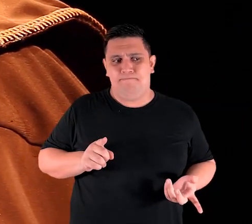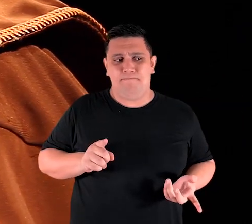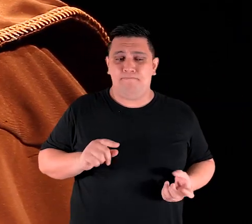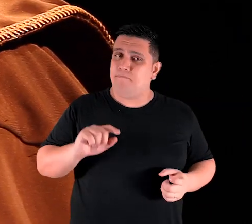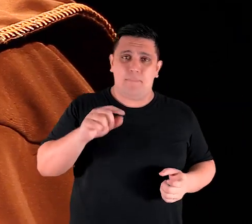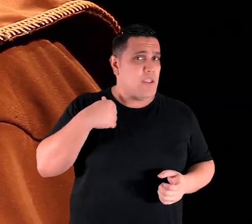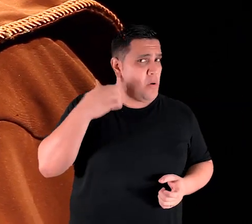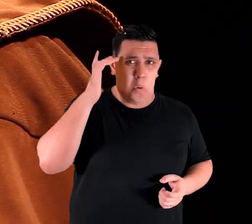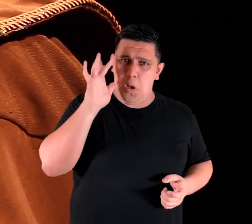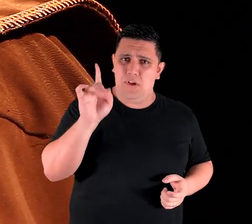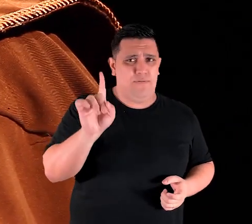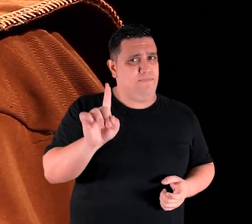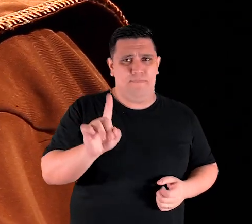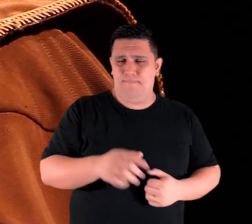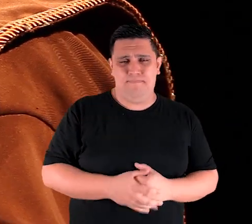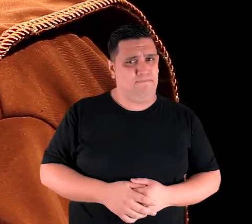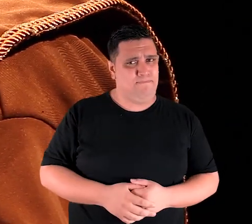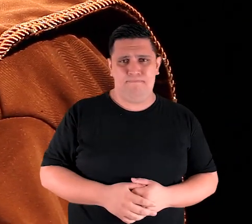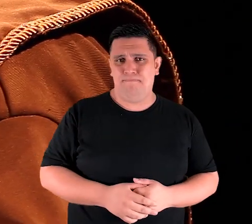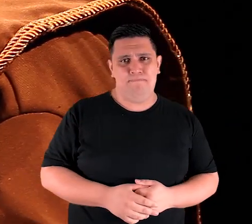Deveras não.